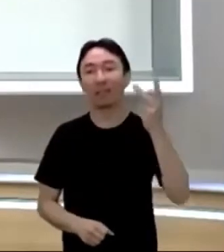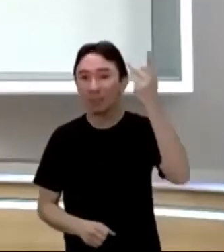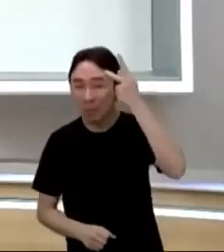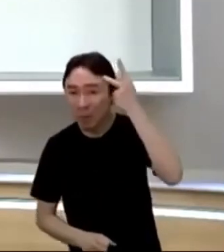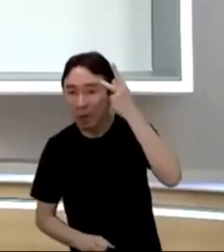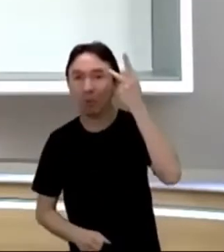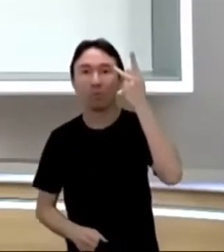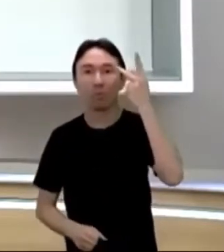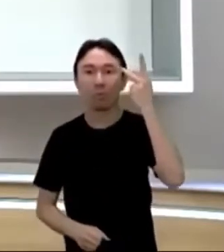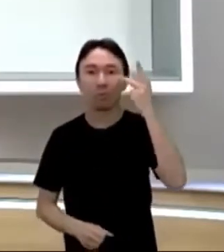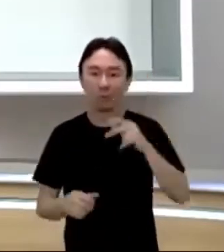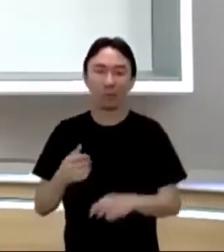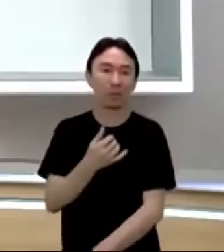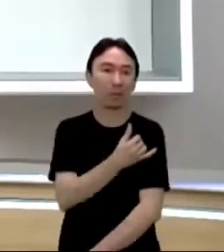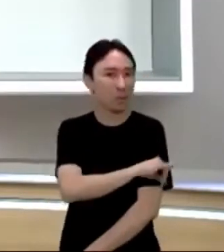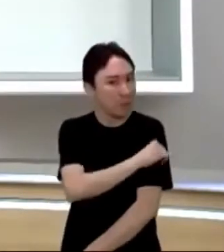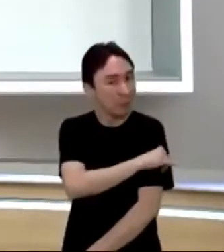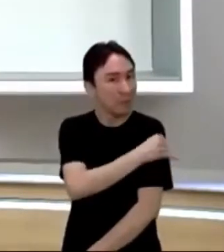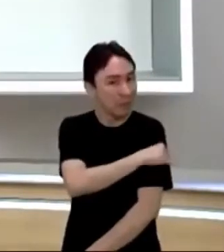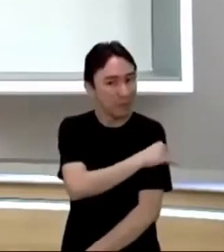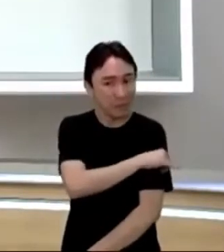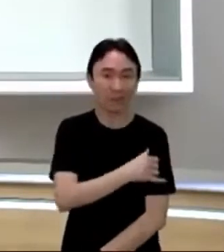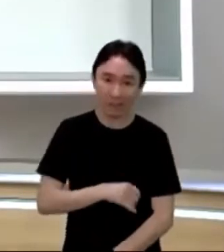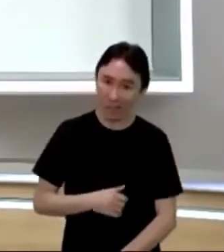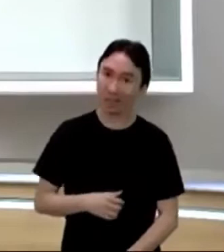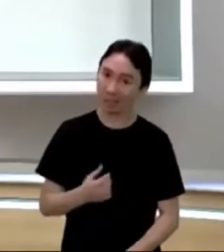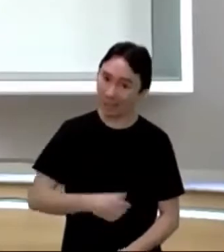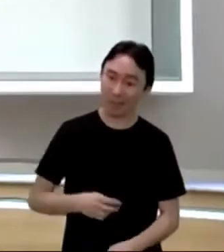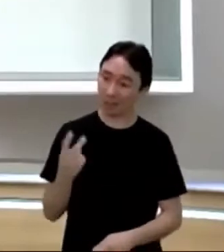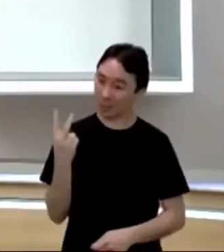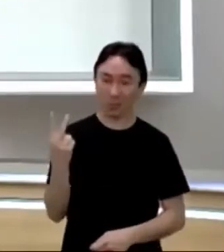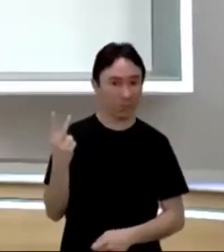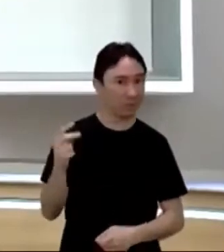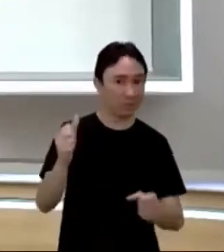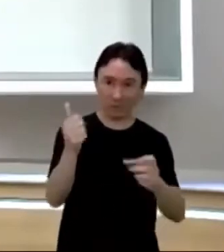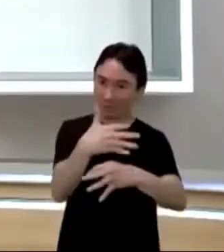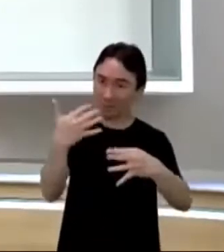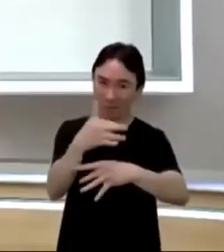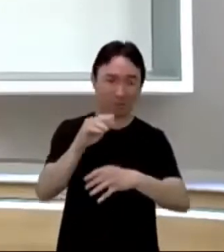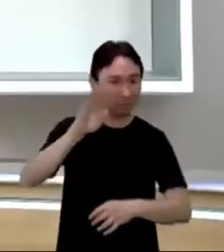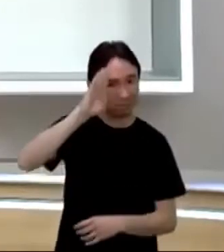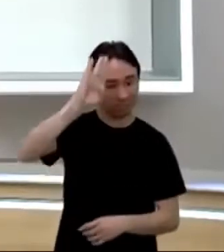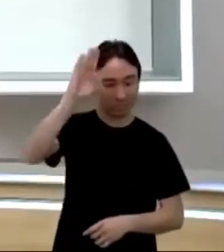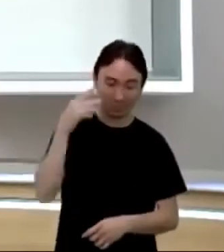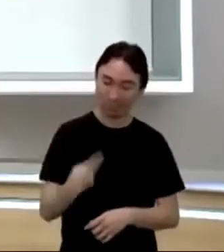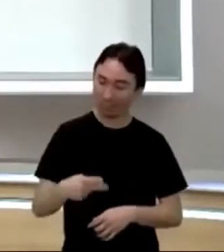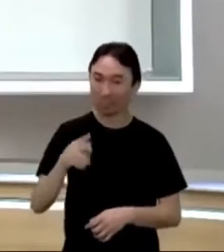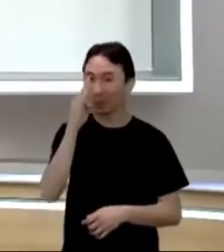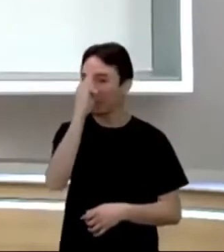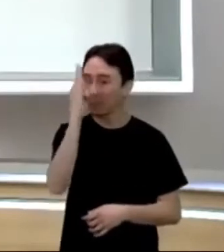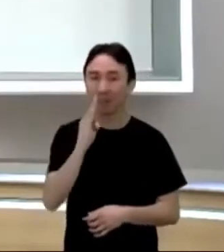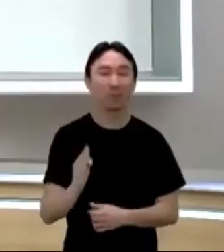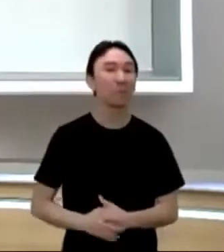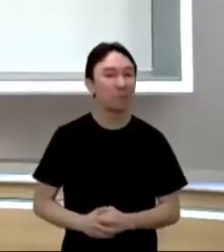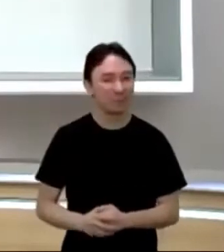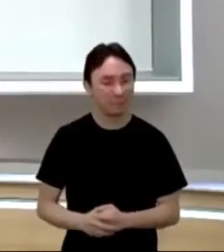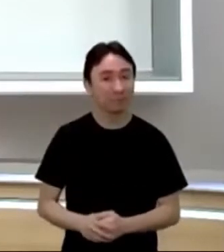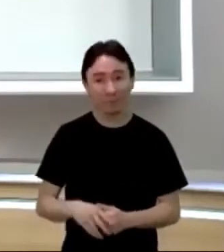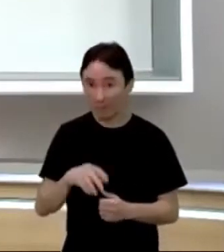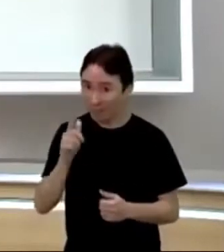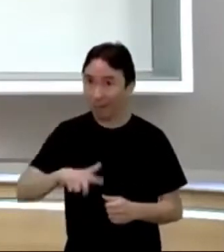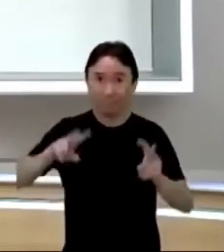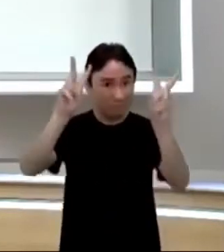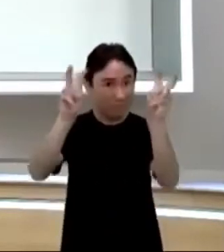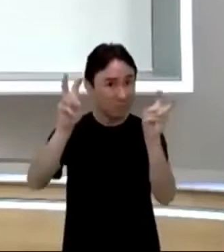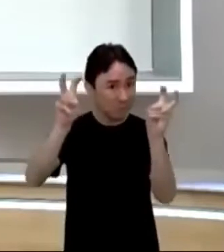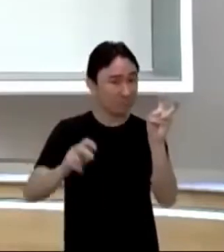de Janeiro, aí, as duas principais cidades do Brasil. Então, um tema super interessante, um tema muito